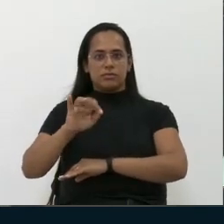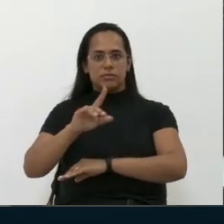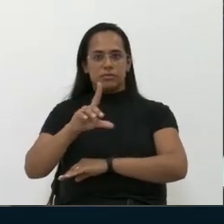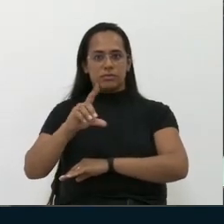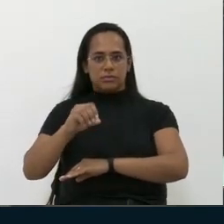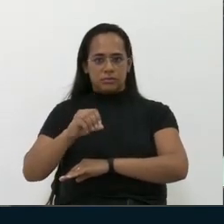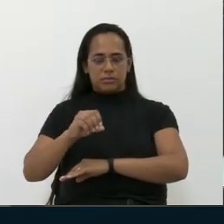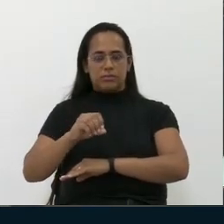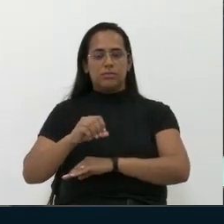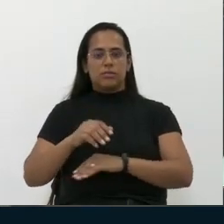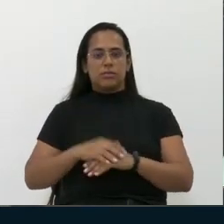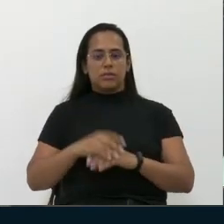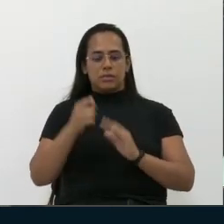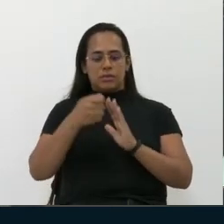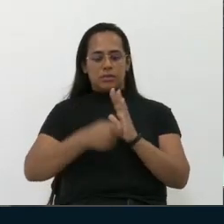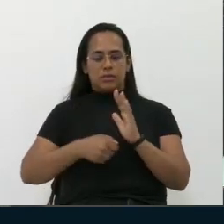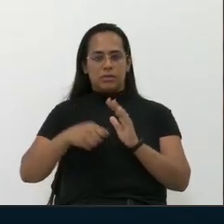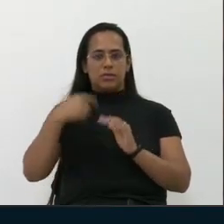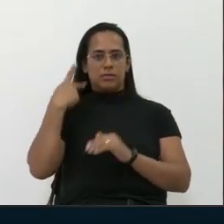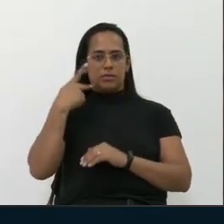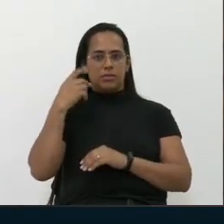Autor, vereadora Sandra Gileno.